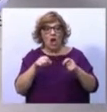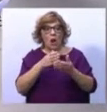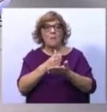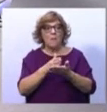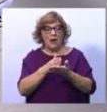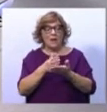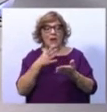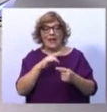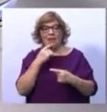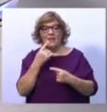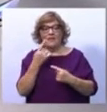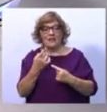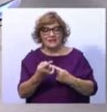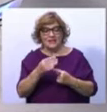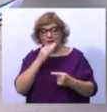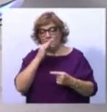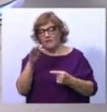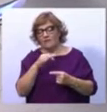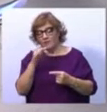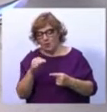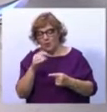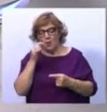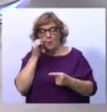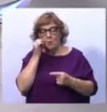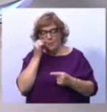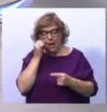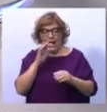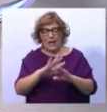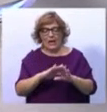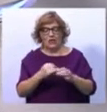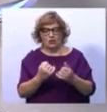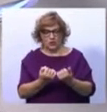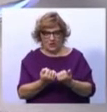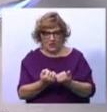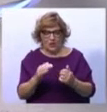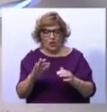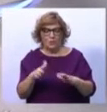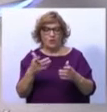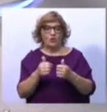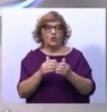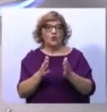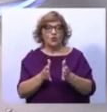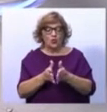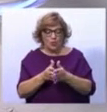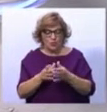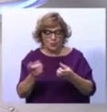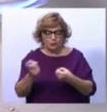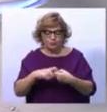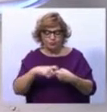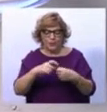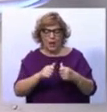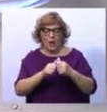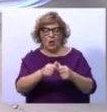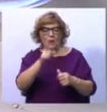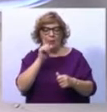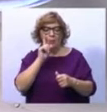meio, simboliza a família, o pai, a sociedade, portanto, todos aqueles parceiros que acompanham